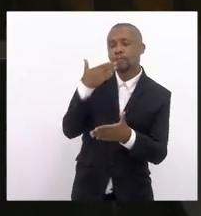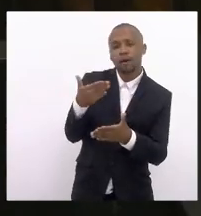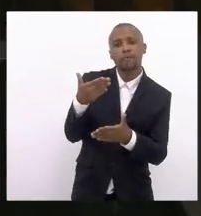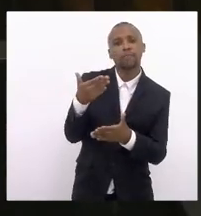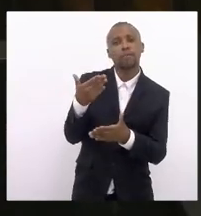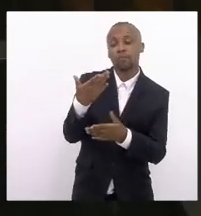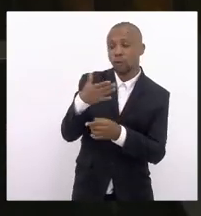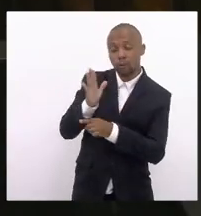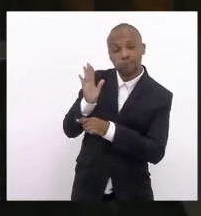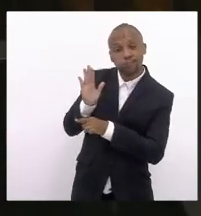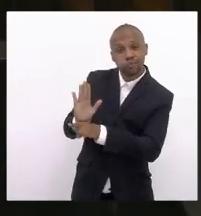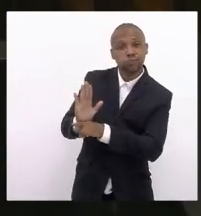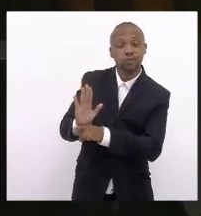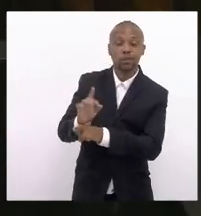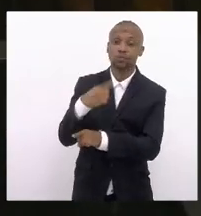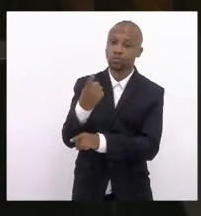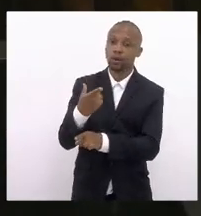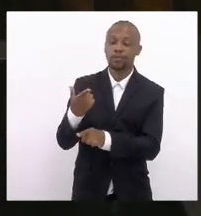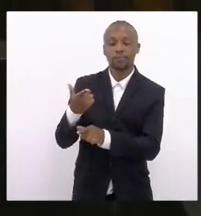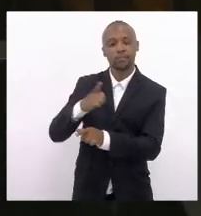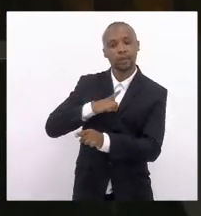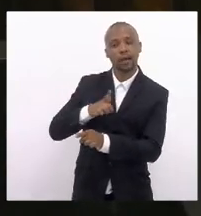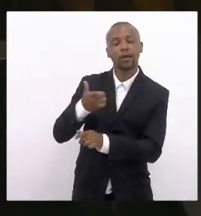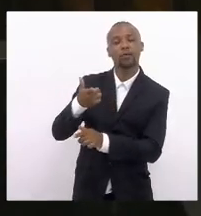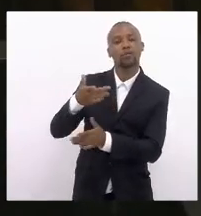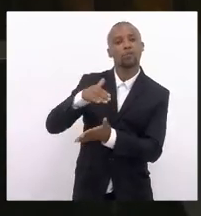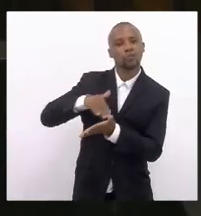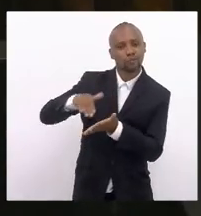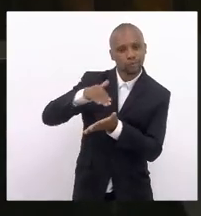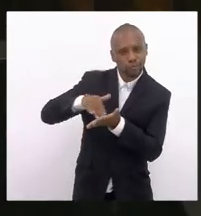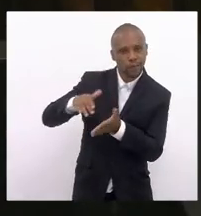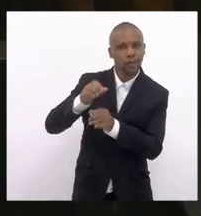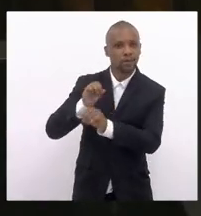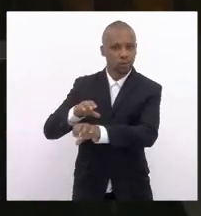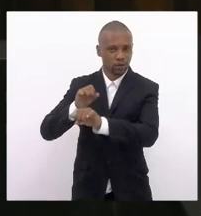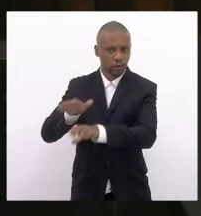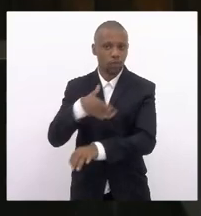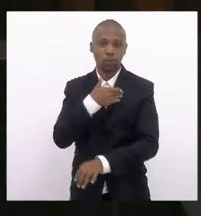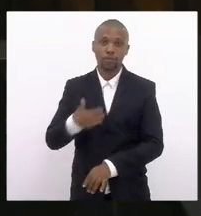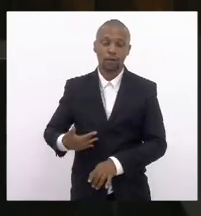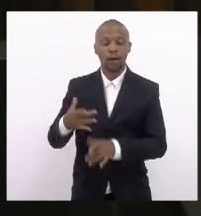governo e à Secretaria de Estado de Educação, de permitir que eles respirem,